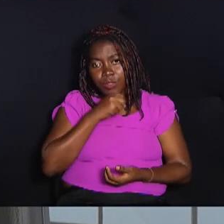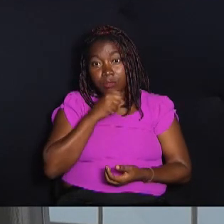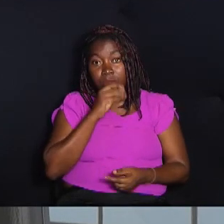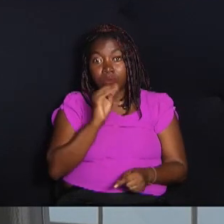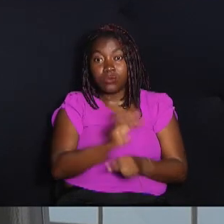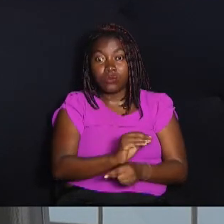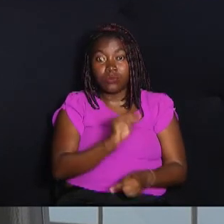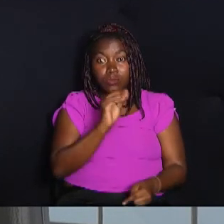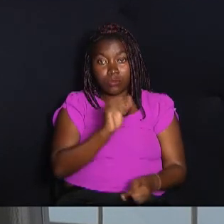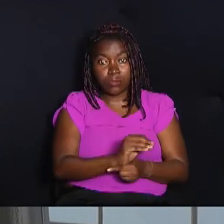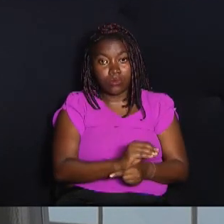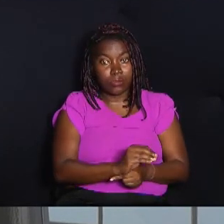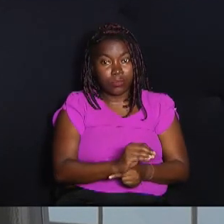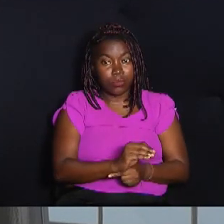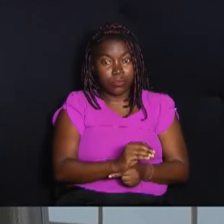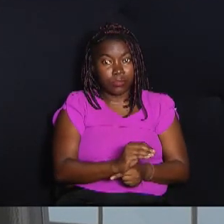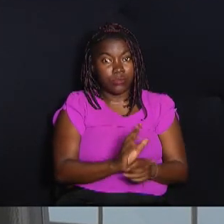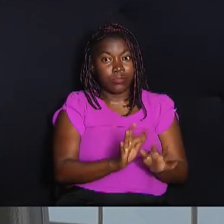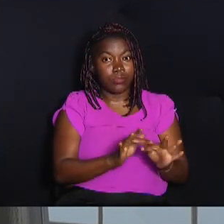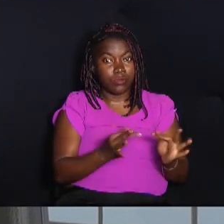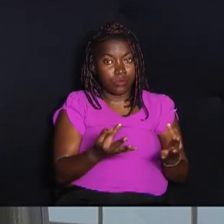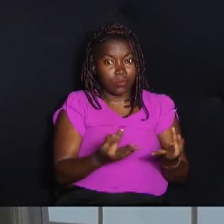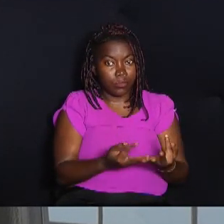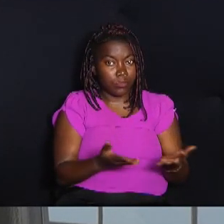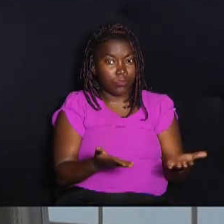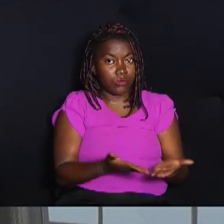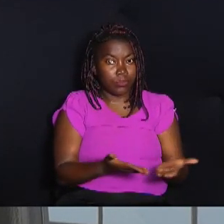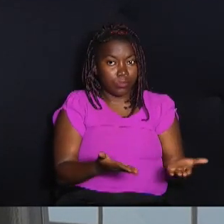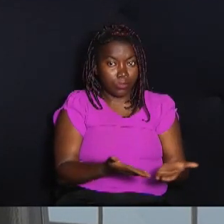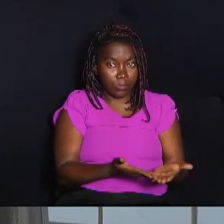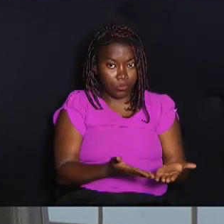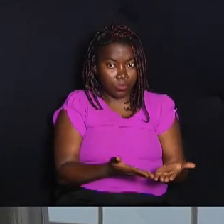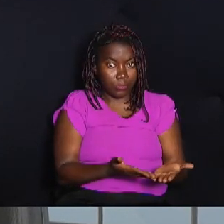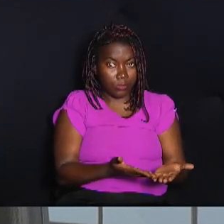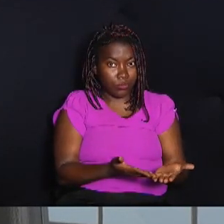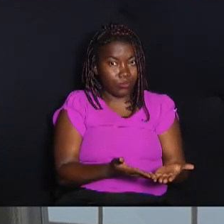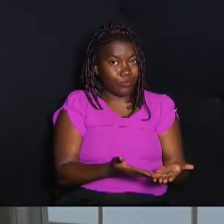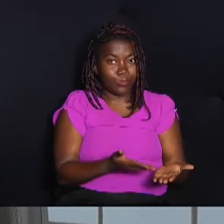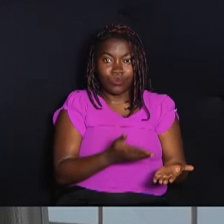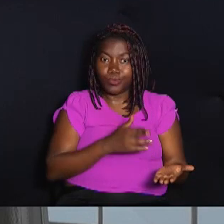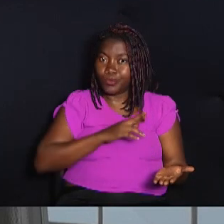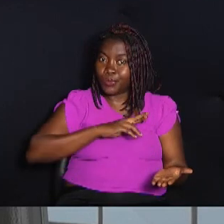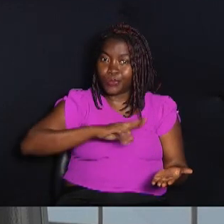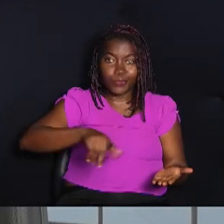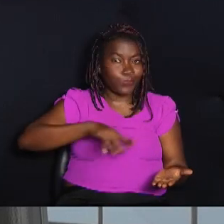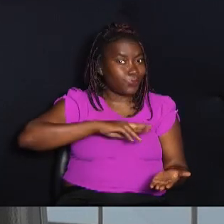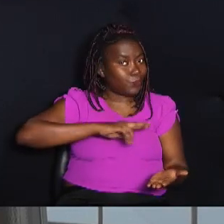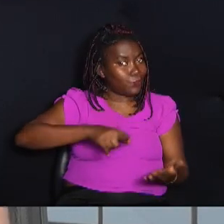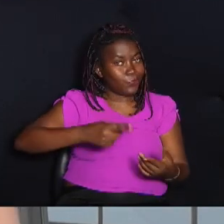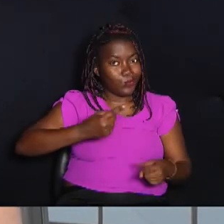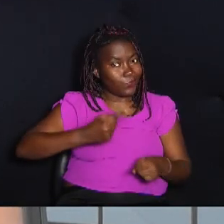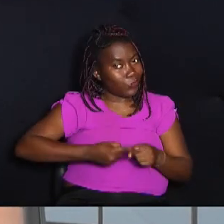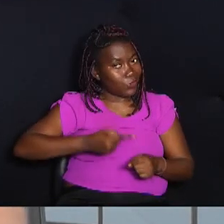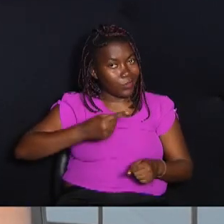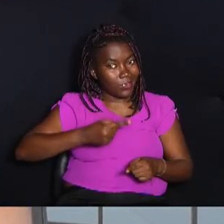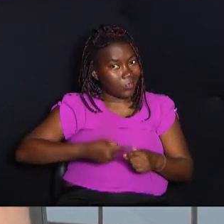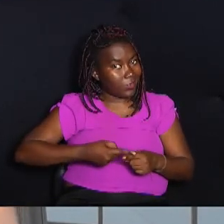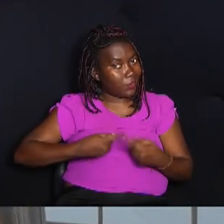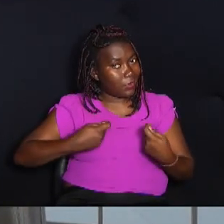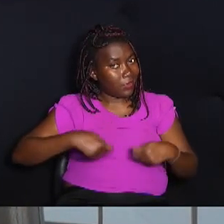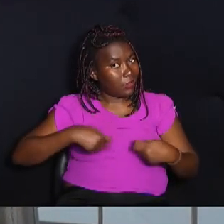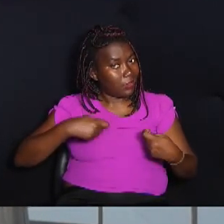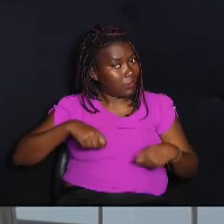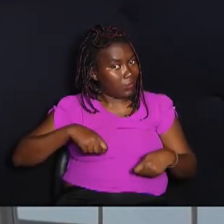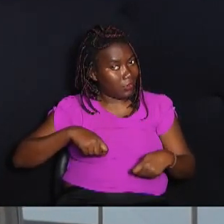sustentam as famílias hoje, e não necessariamente porque precisaria,